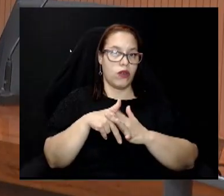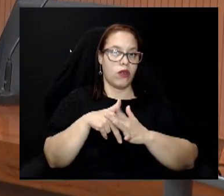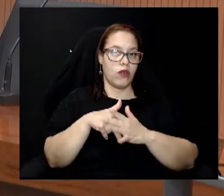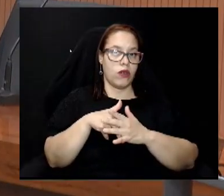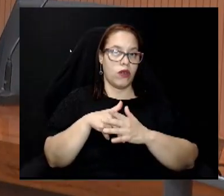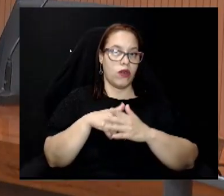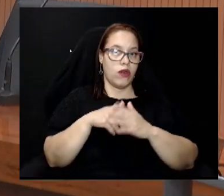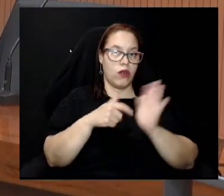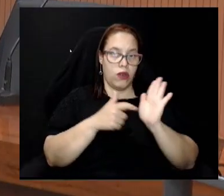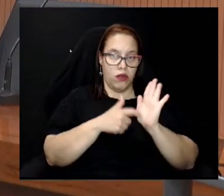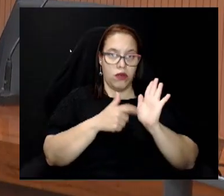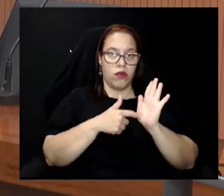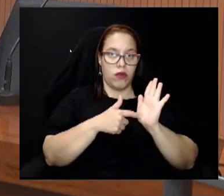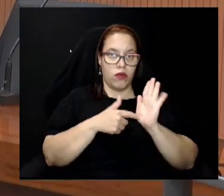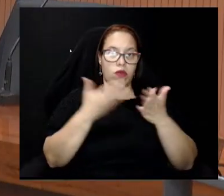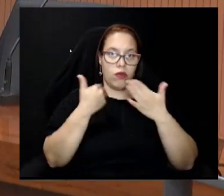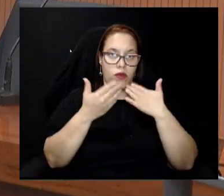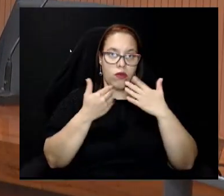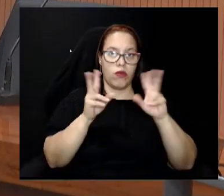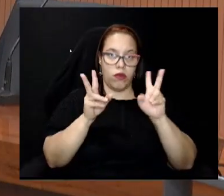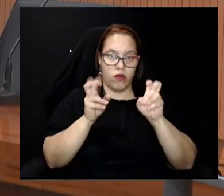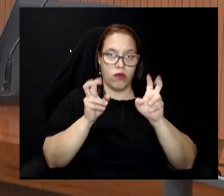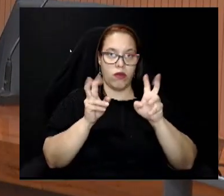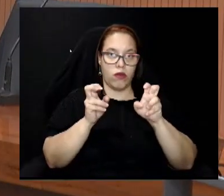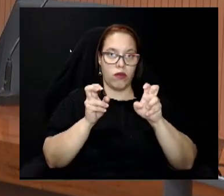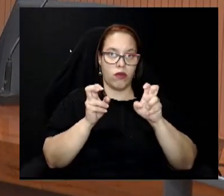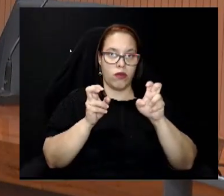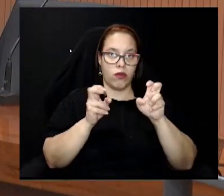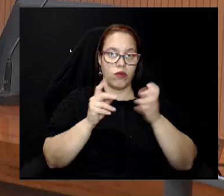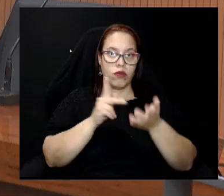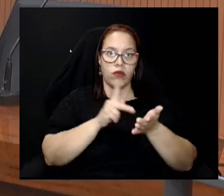reportagem comentando algo sobre isso. E, na verdade,